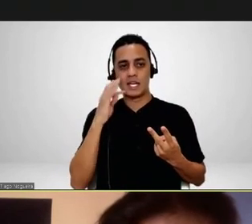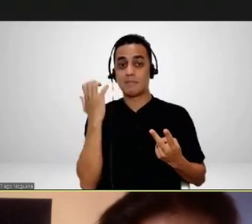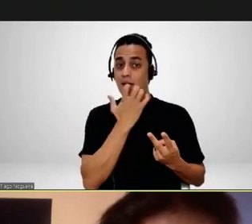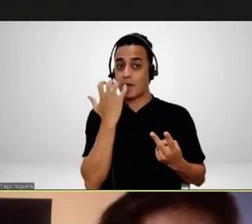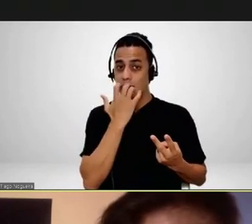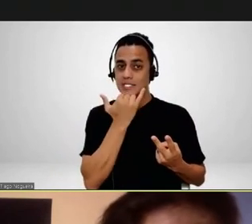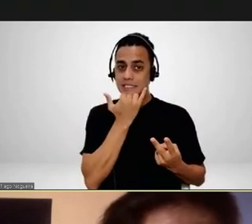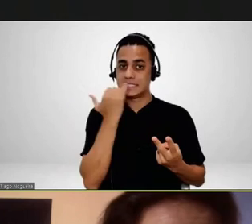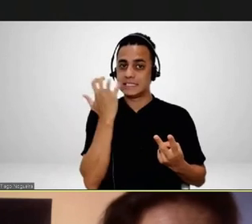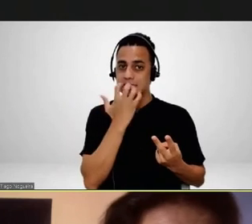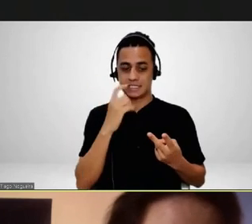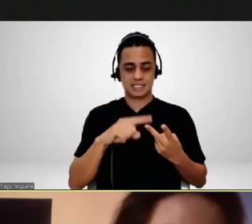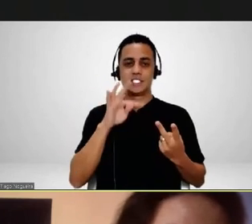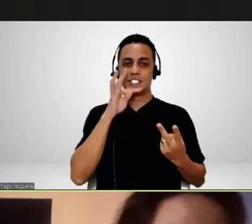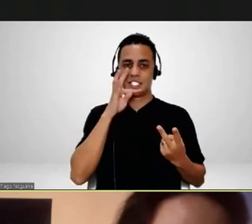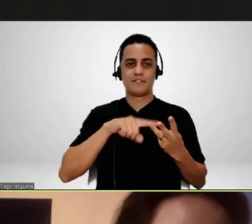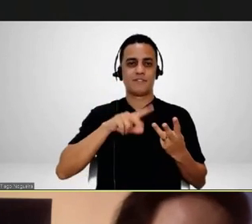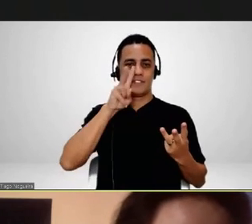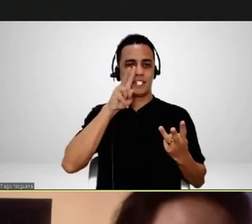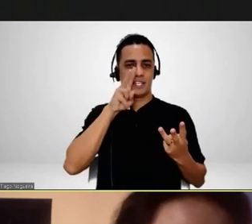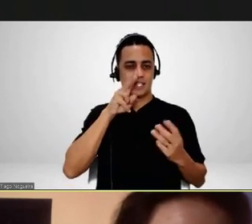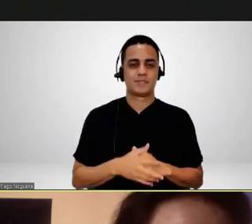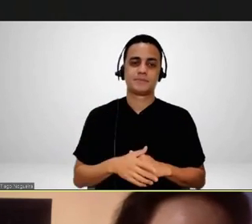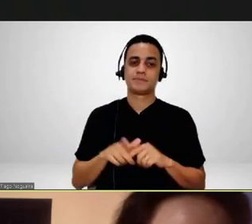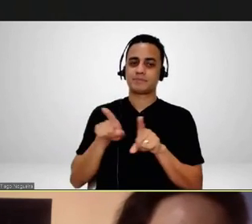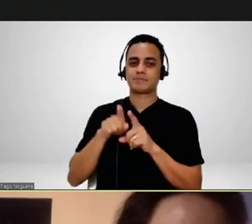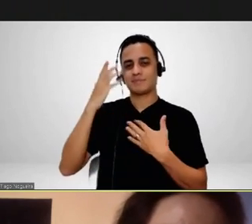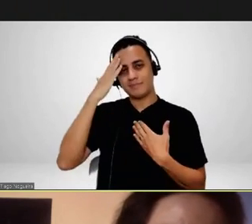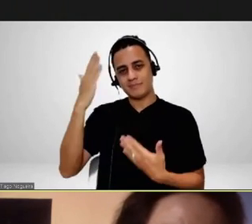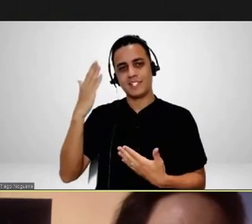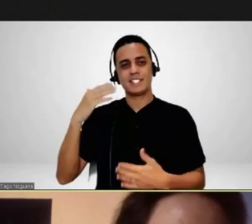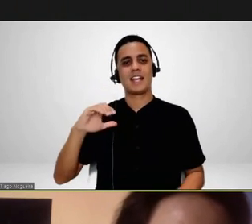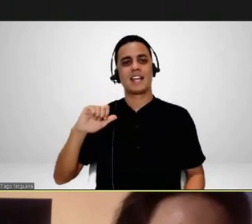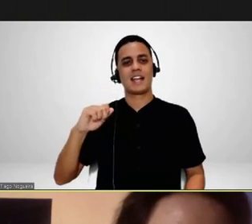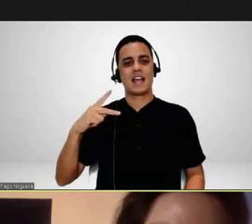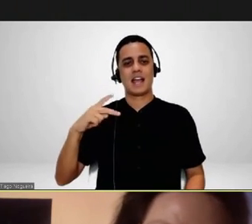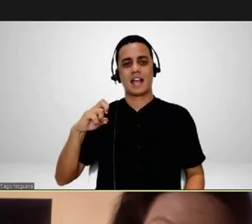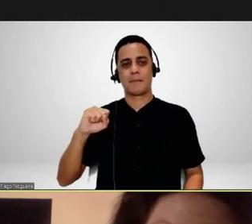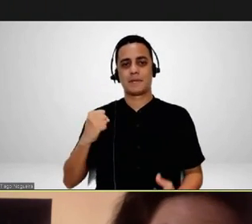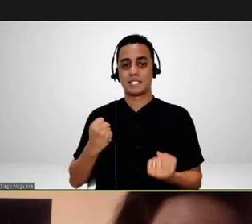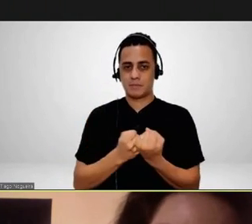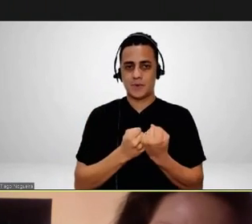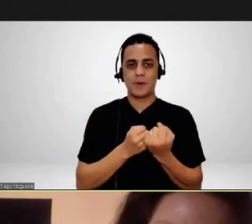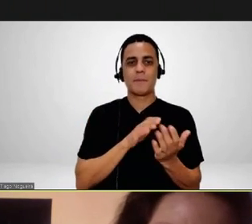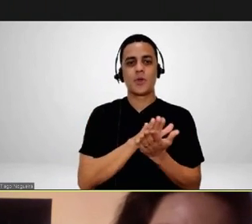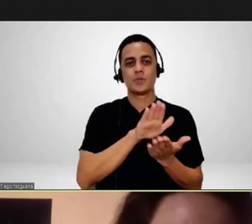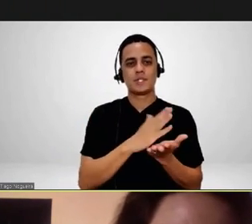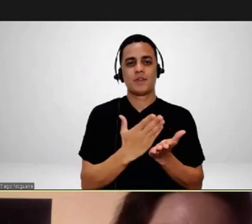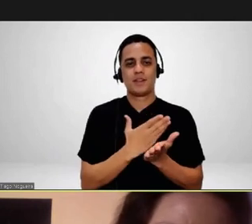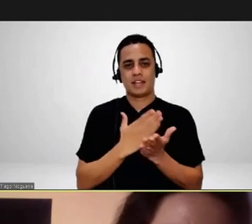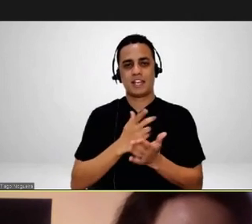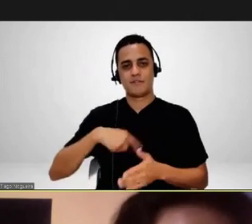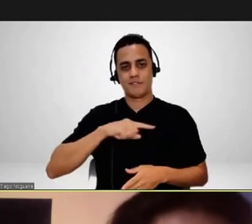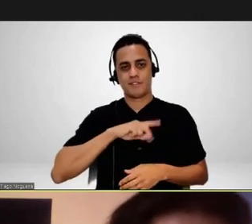Nascimento. E reitero o importante apoio da CAPES, né? Inclusive a nossa produção dos livros que a gente vai